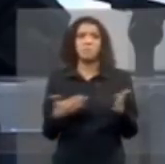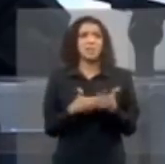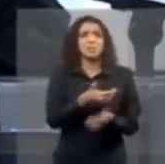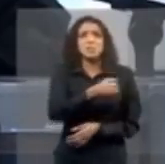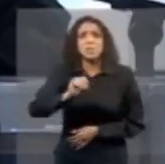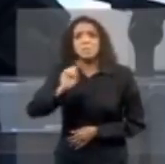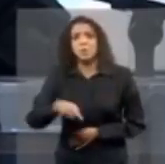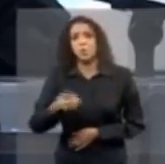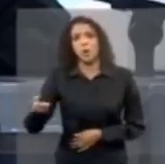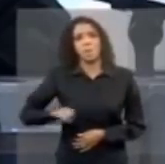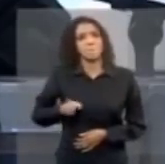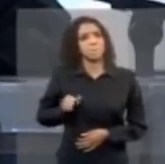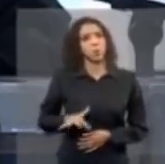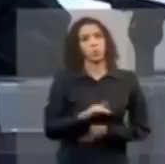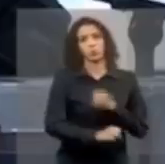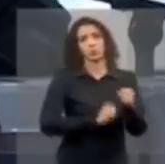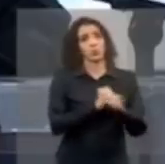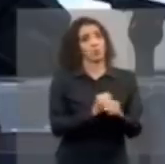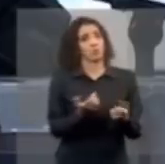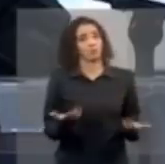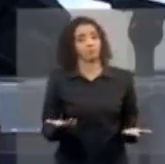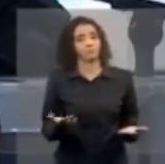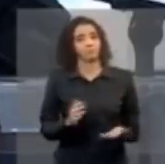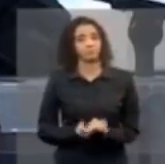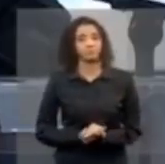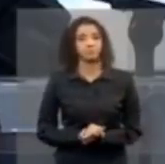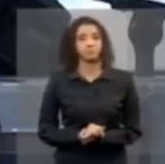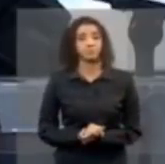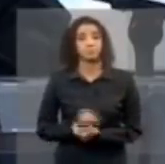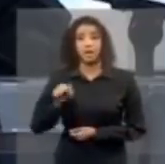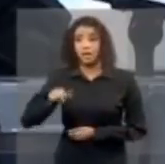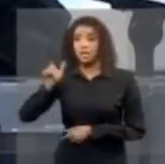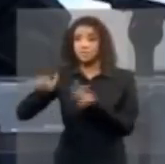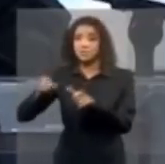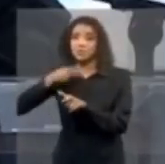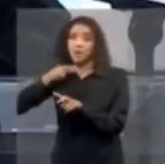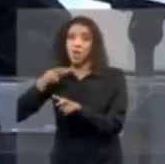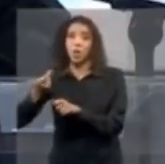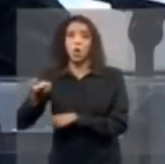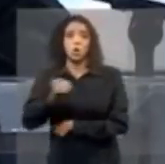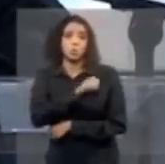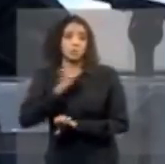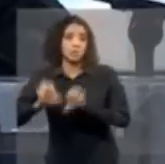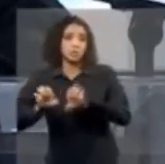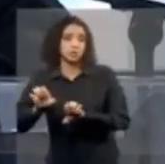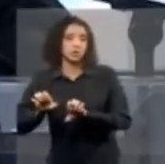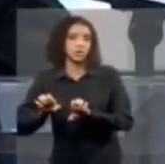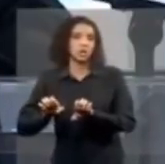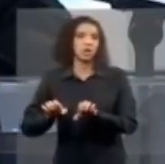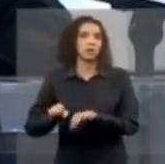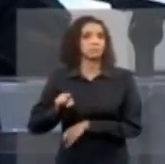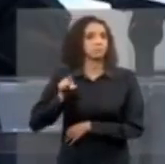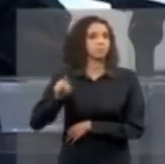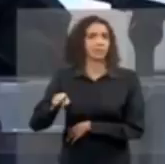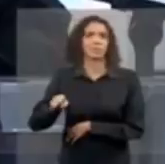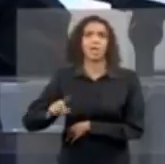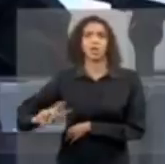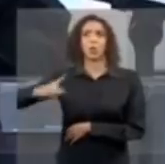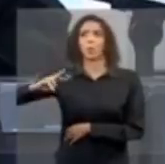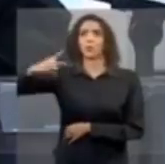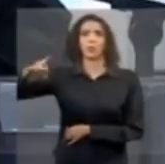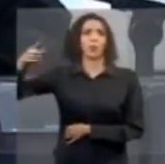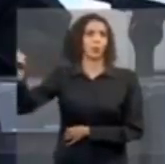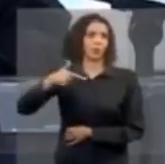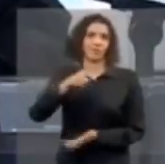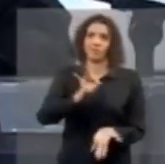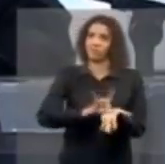abortos provocados por ano no Brasil. Os números que foram aqui apresentados são 10 ou mais vezes maiores do que